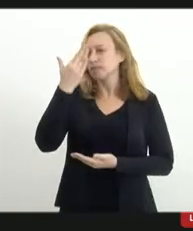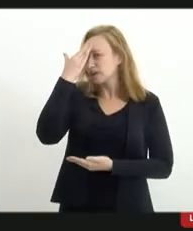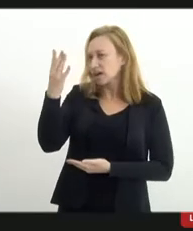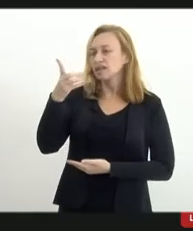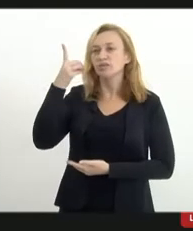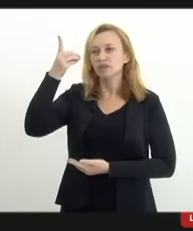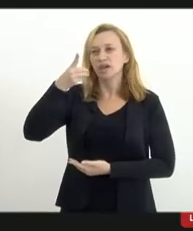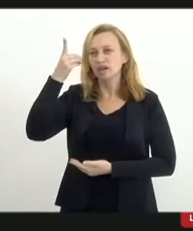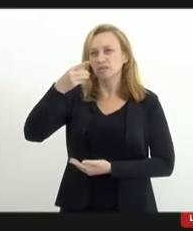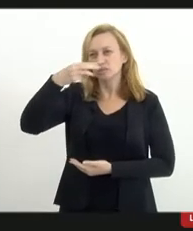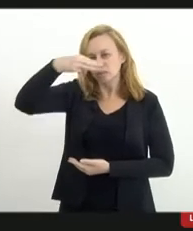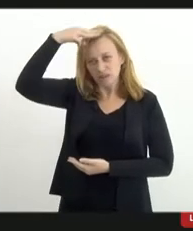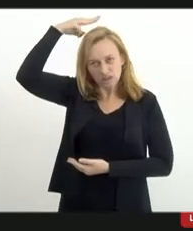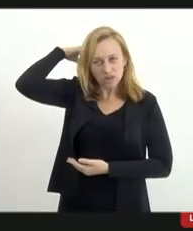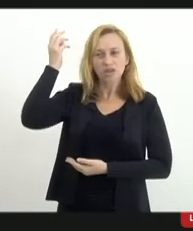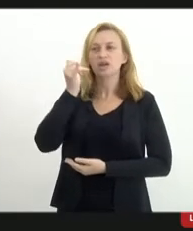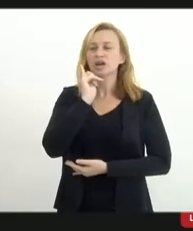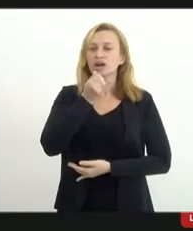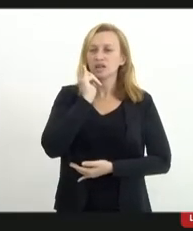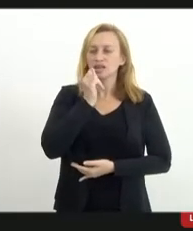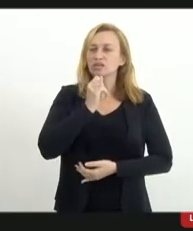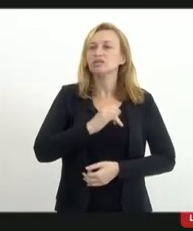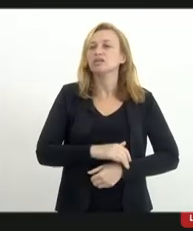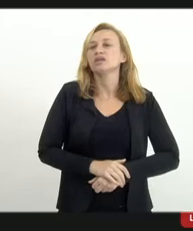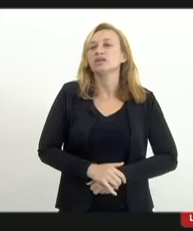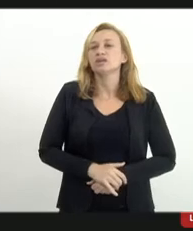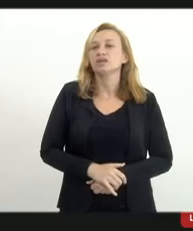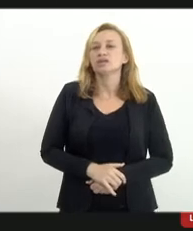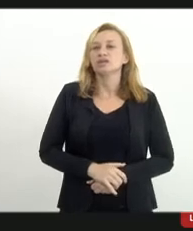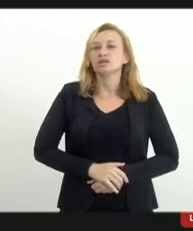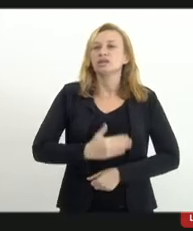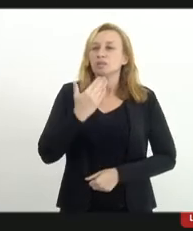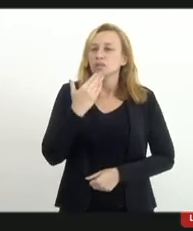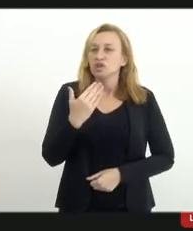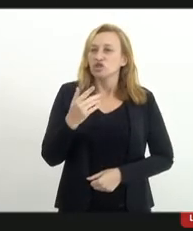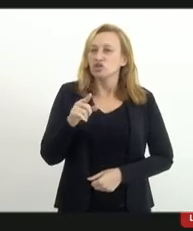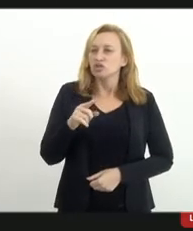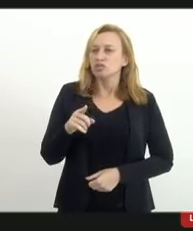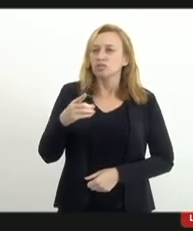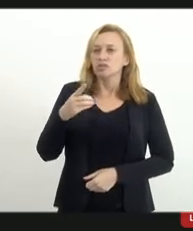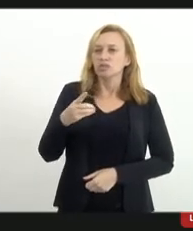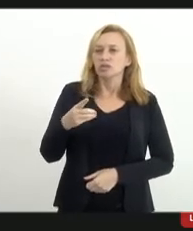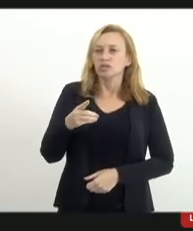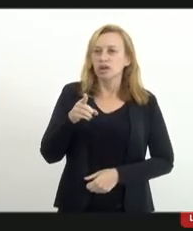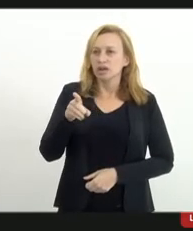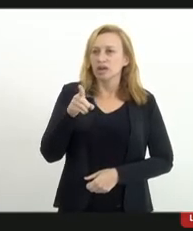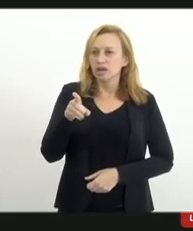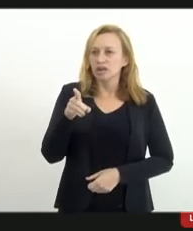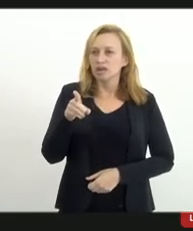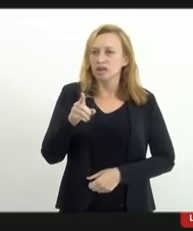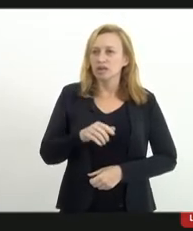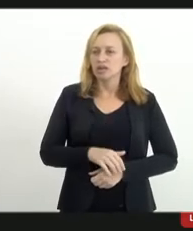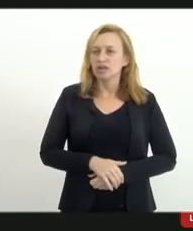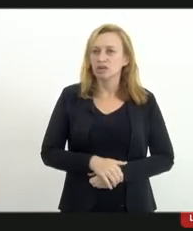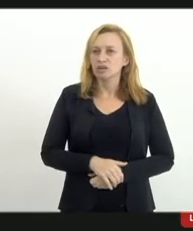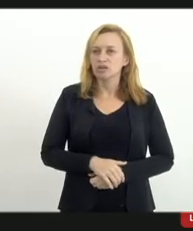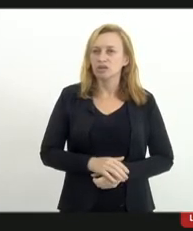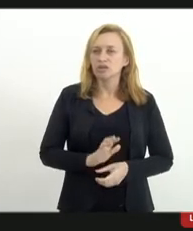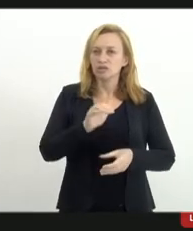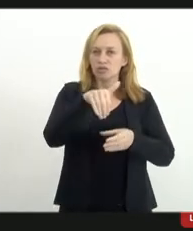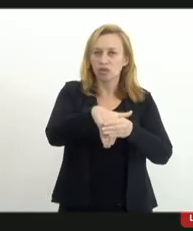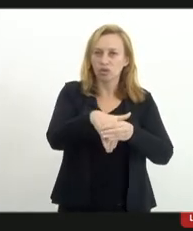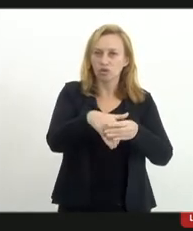do nosso relator, deputado Márcio Pacheco, e pedindo a ele que vote aí no